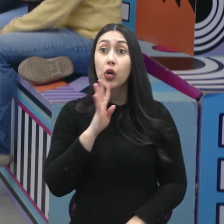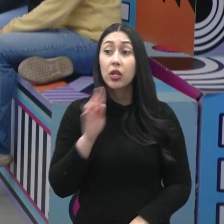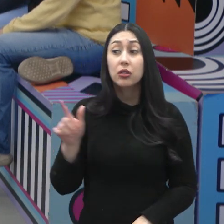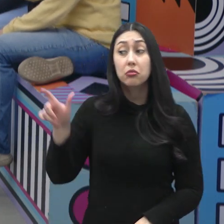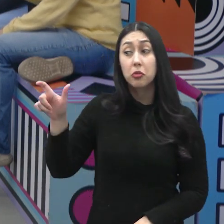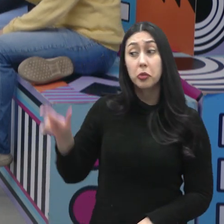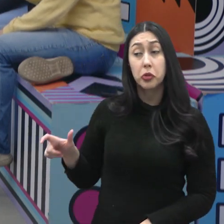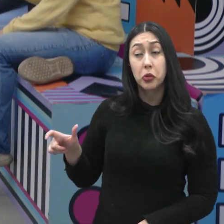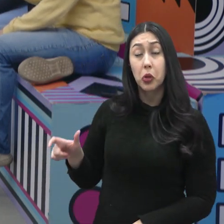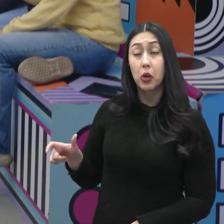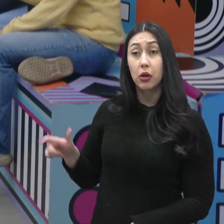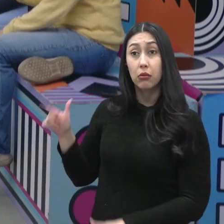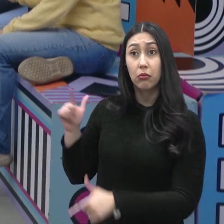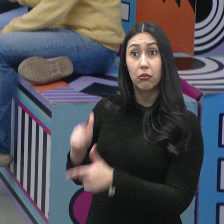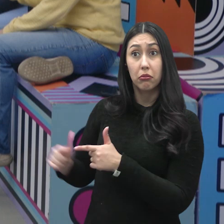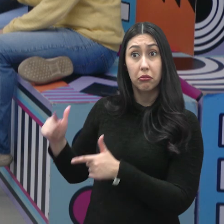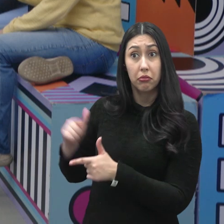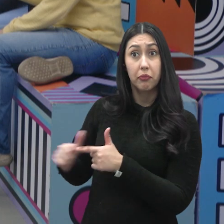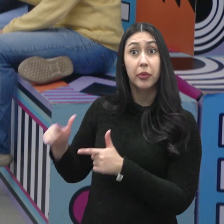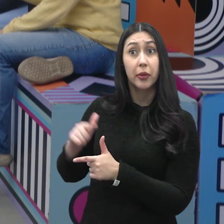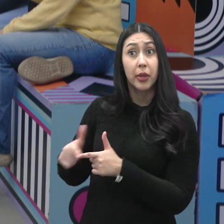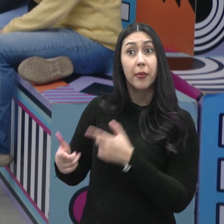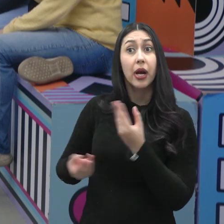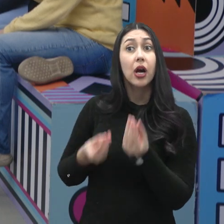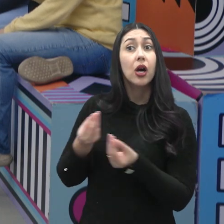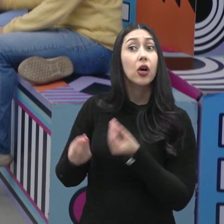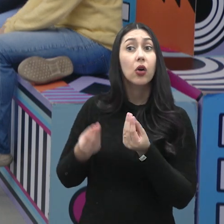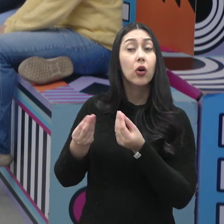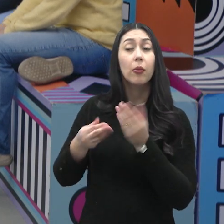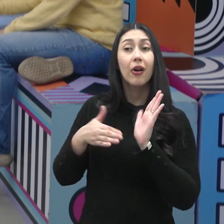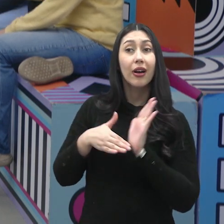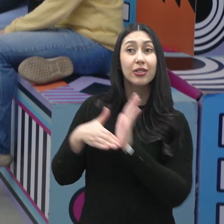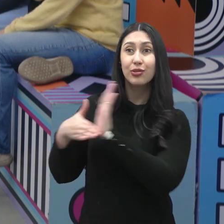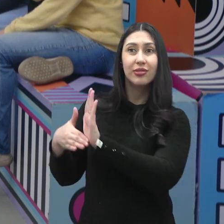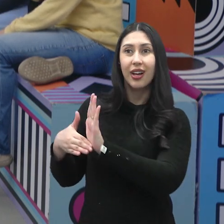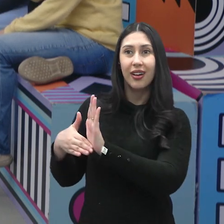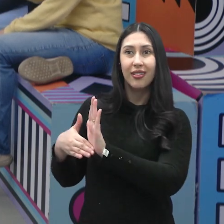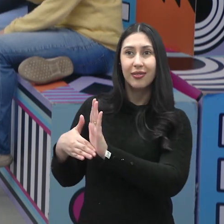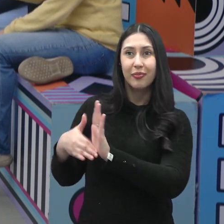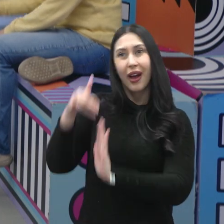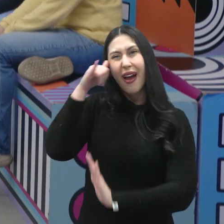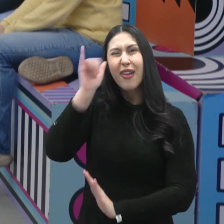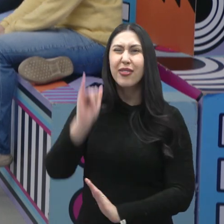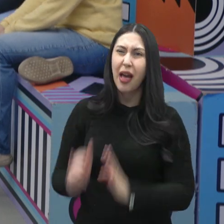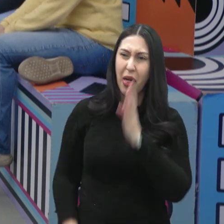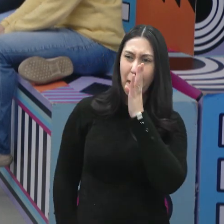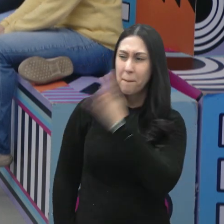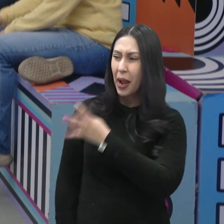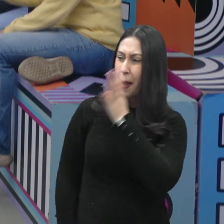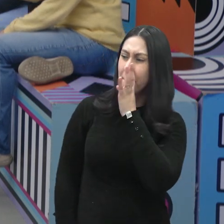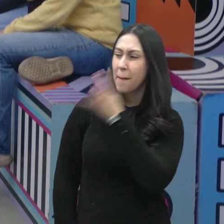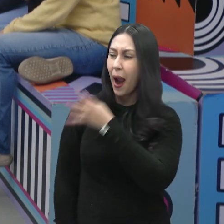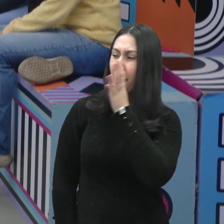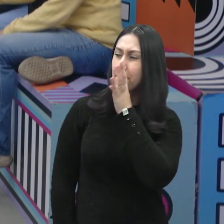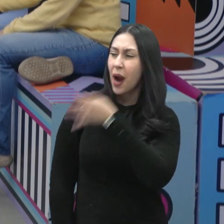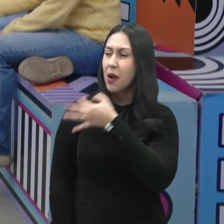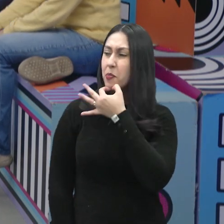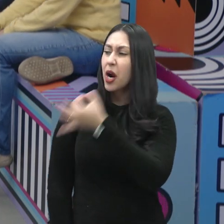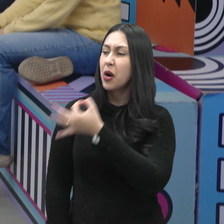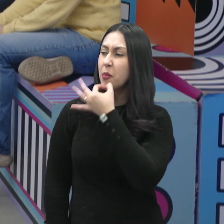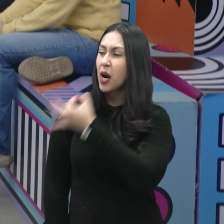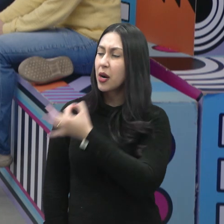que está observando tudo isso acontecer e que está sempre ali com o dedo em riste, apontado e dando